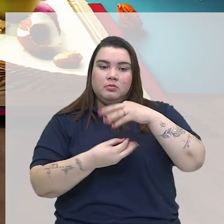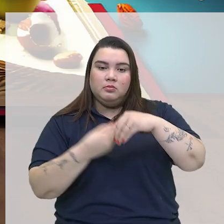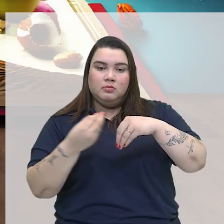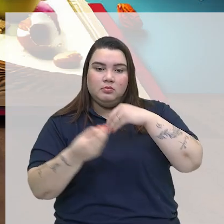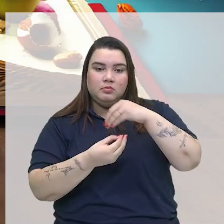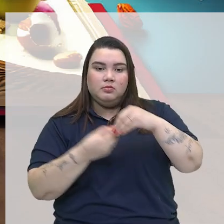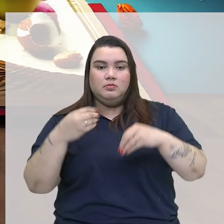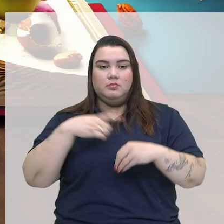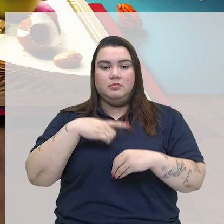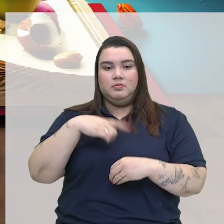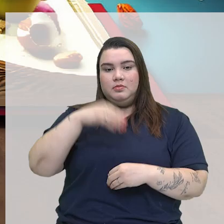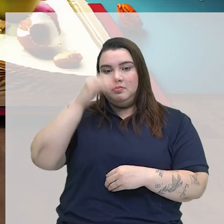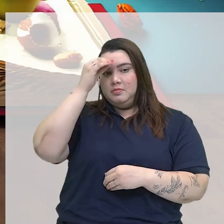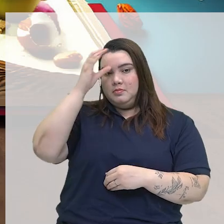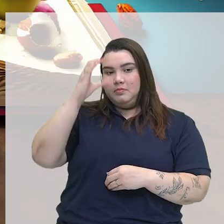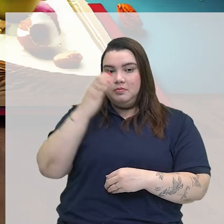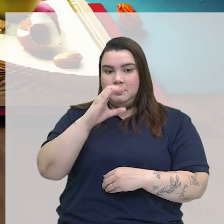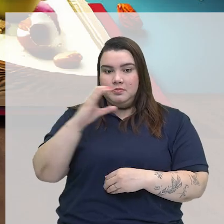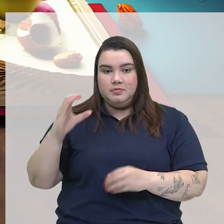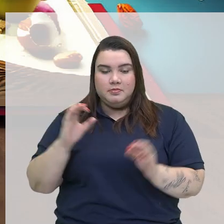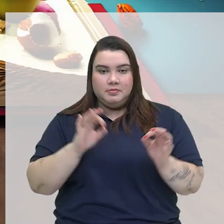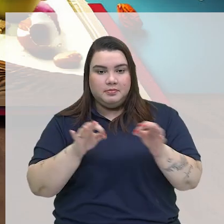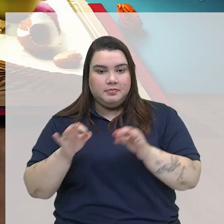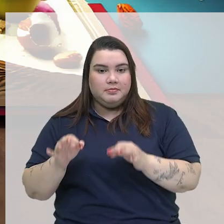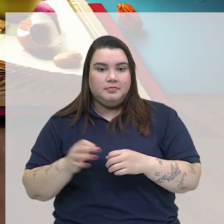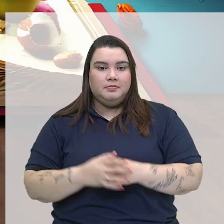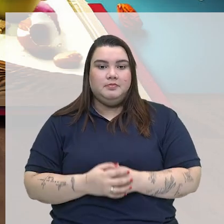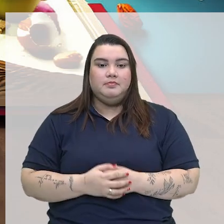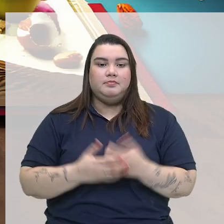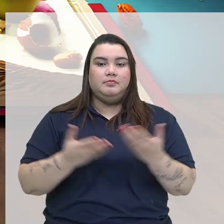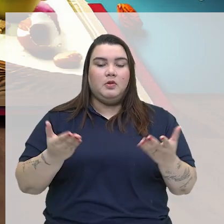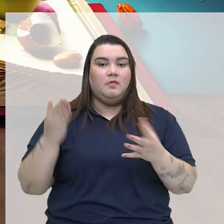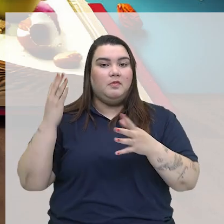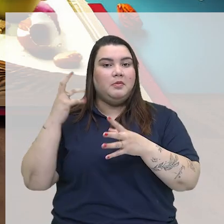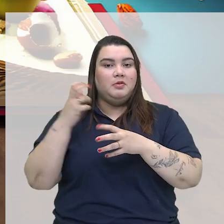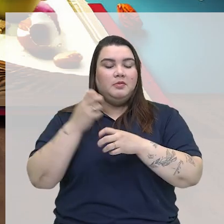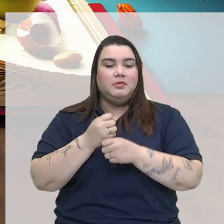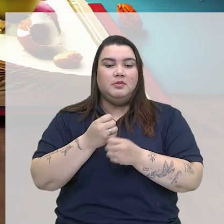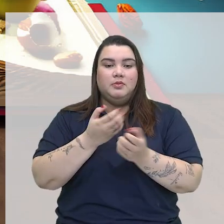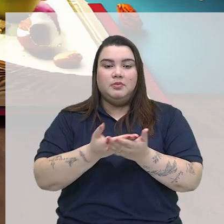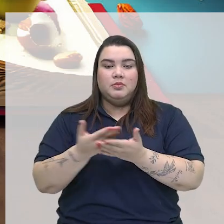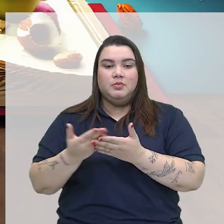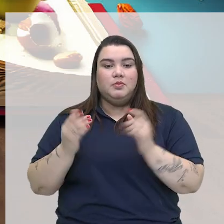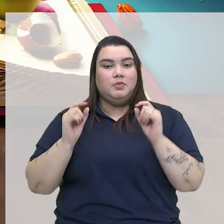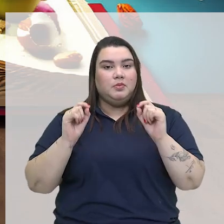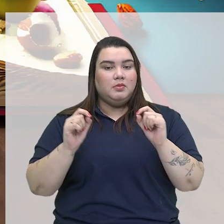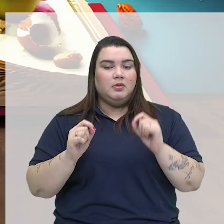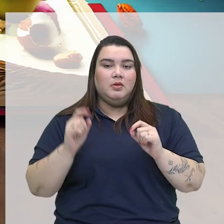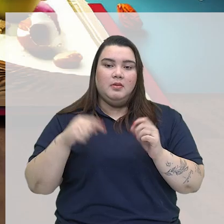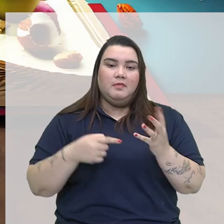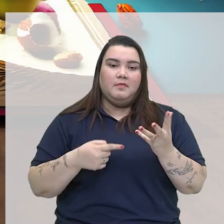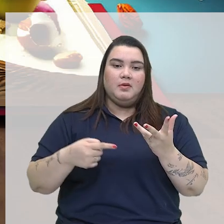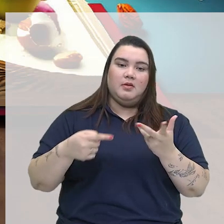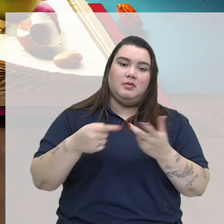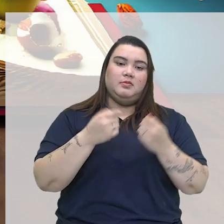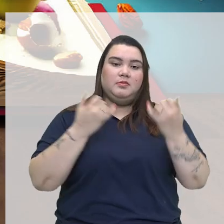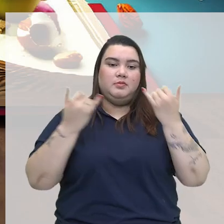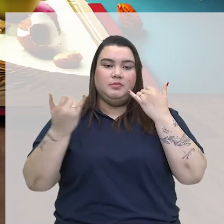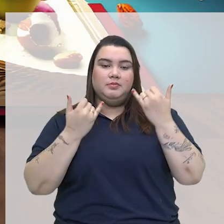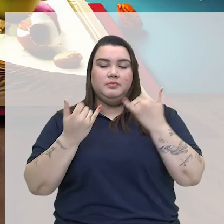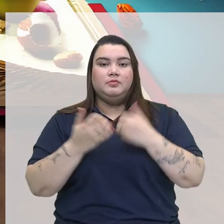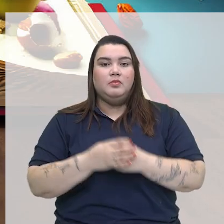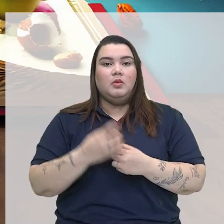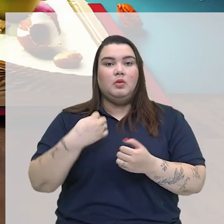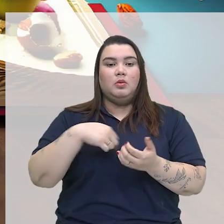ela com o conhecimento da ciência. Recapitulando aí o que nós vimos hoje, né? Que foi bastante informação, né?